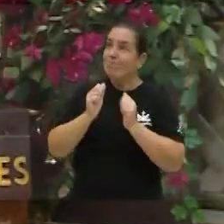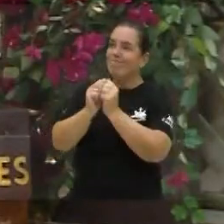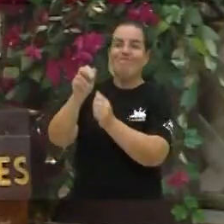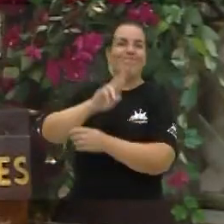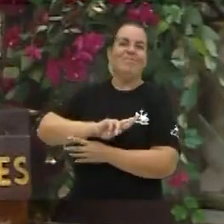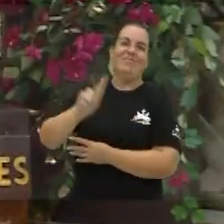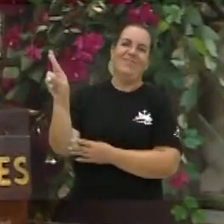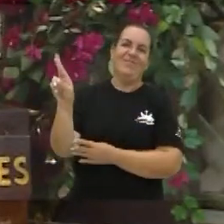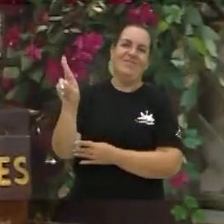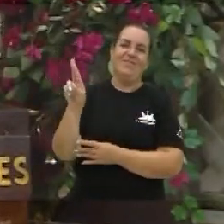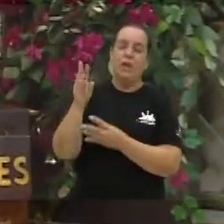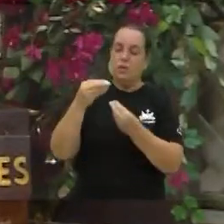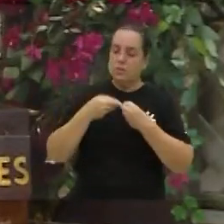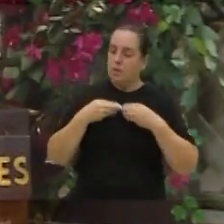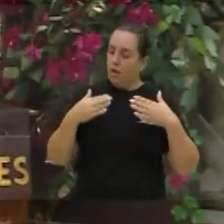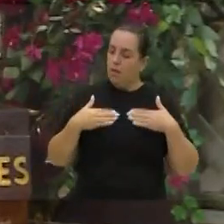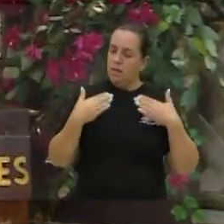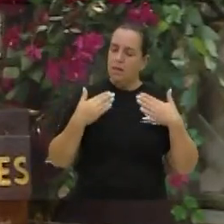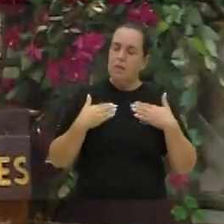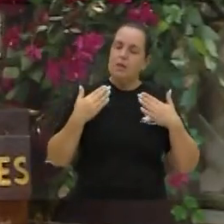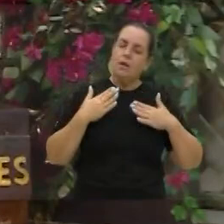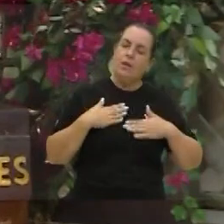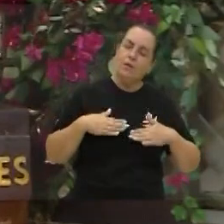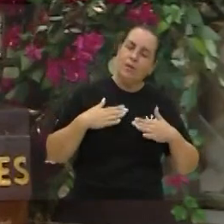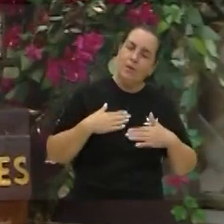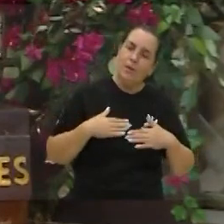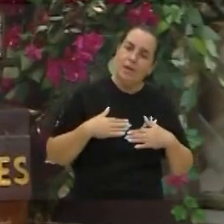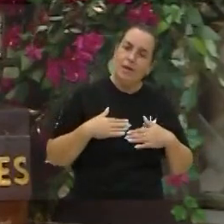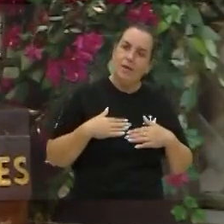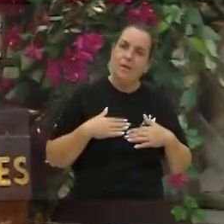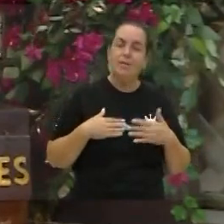dá alegria, serenidade.